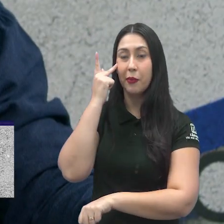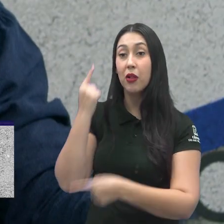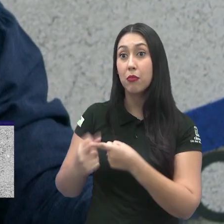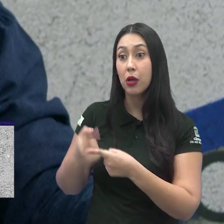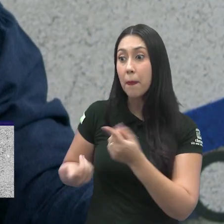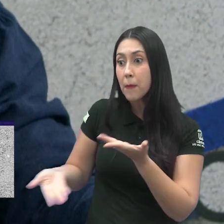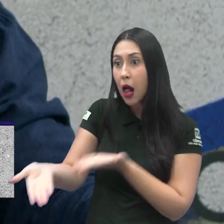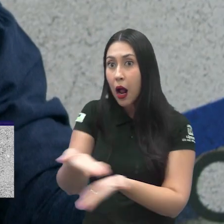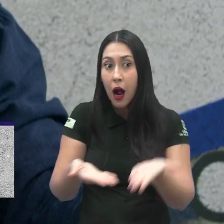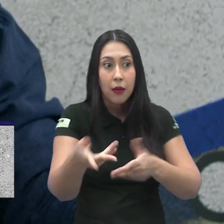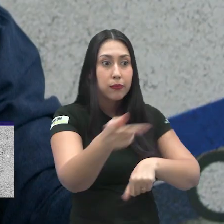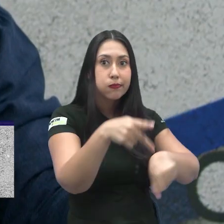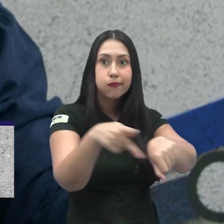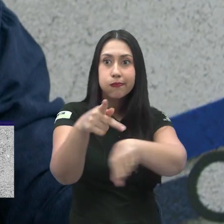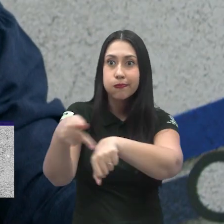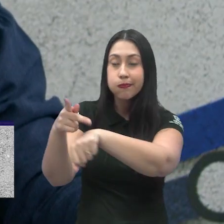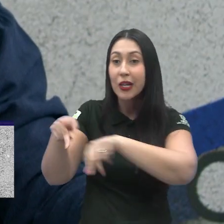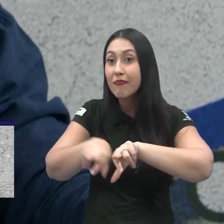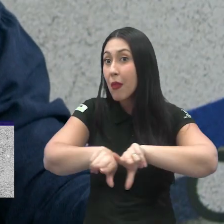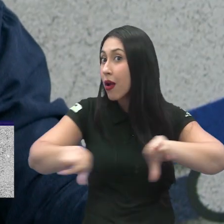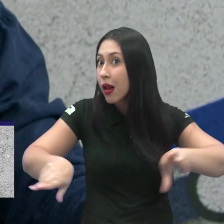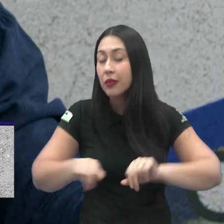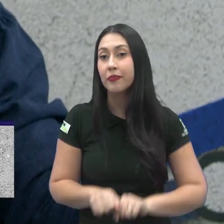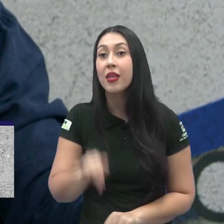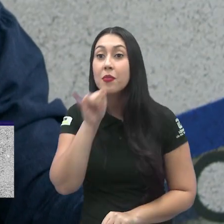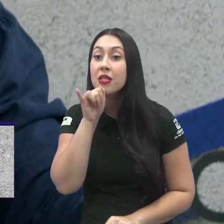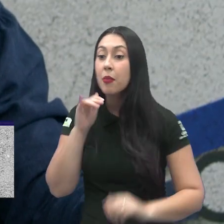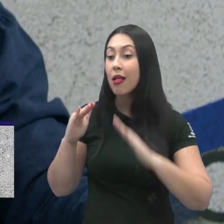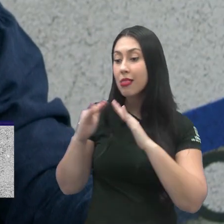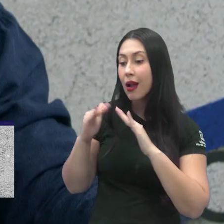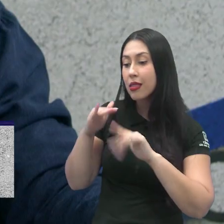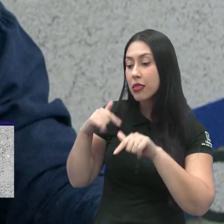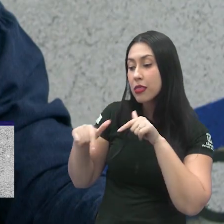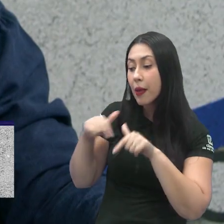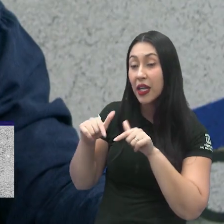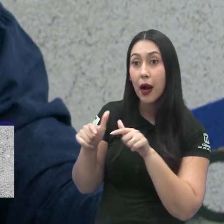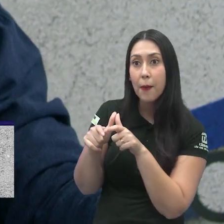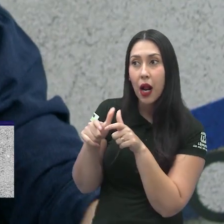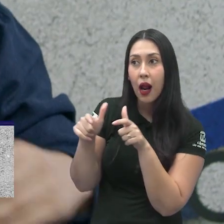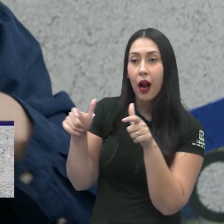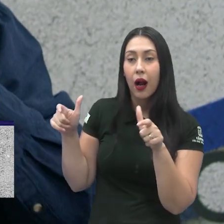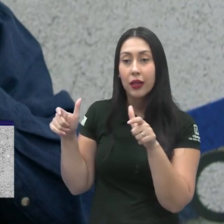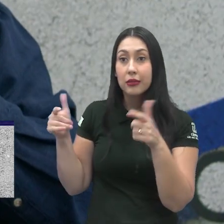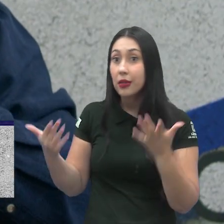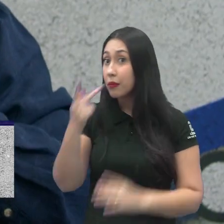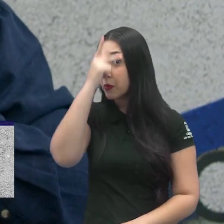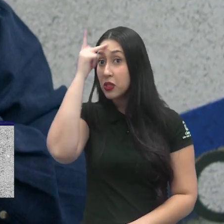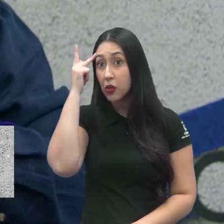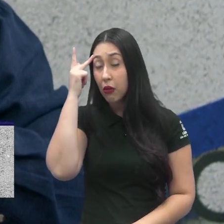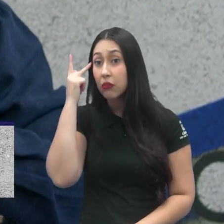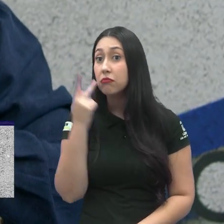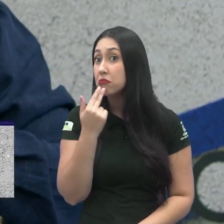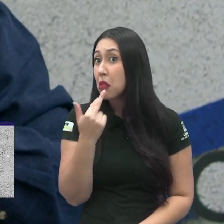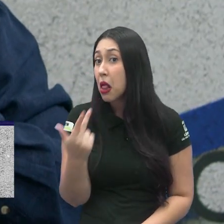mais internacionalizadas do país. Por exemplo, os trabalhos de home office têm crescido bastante, de modo que a pessoa que fala, por exemplo,